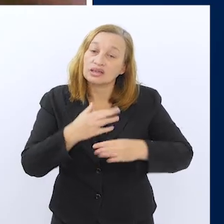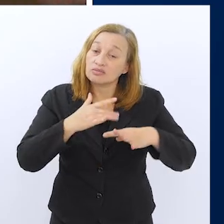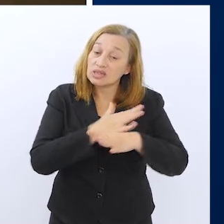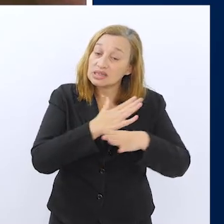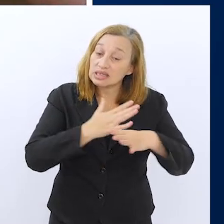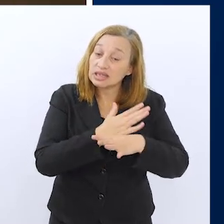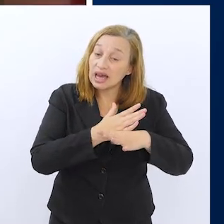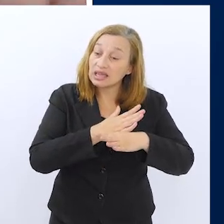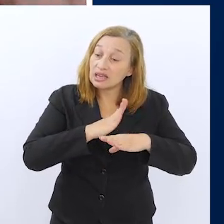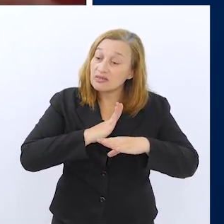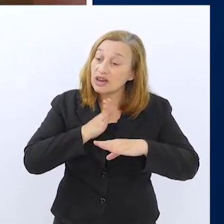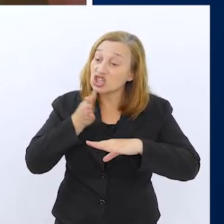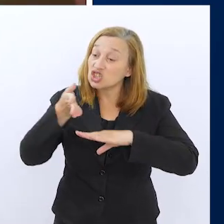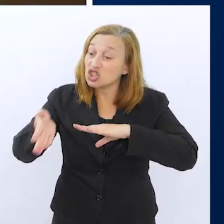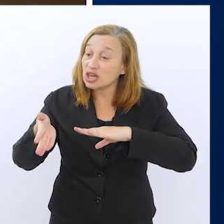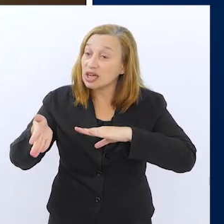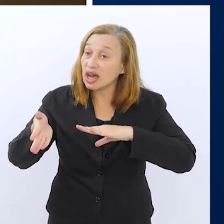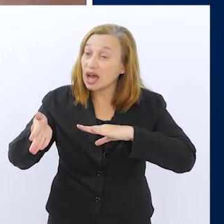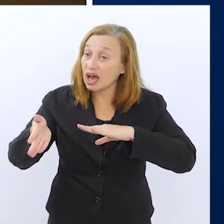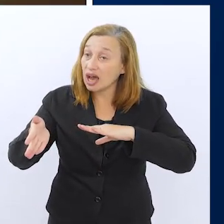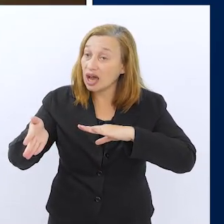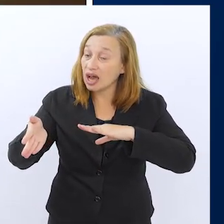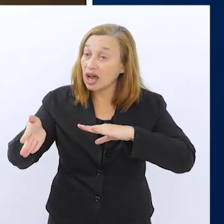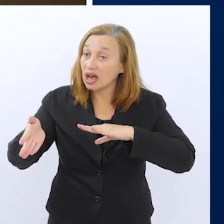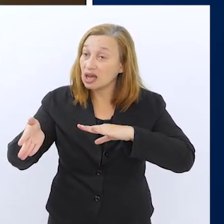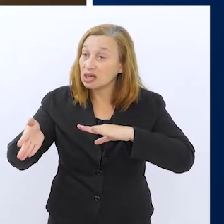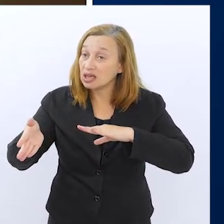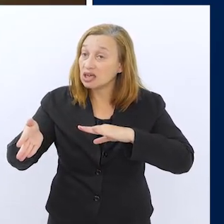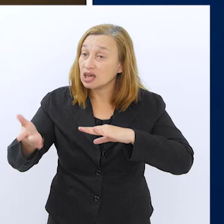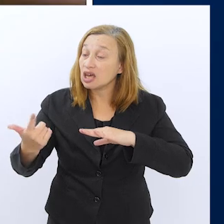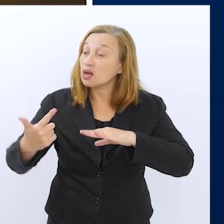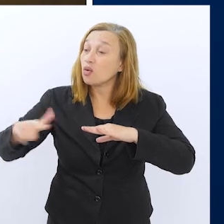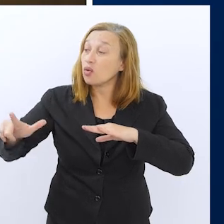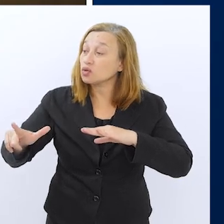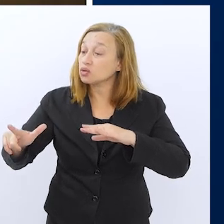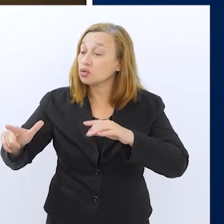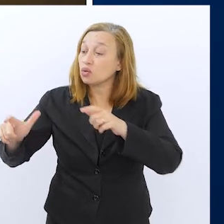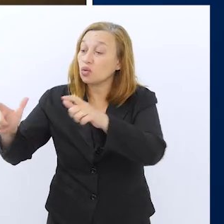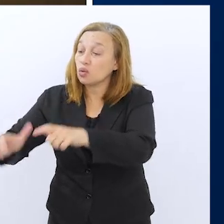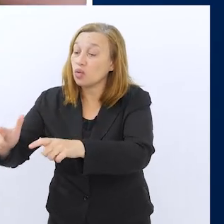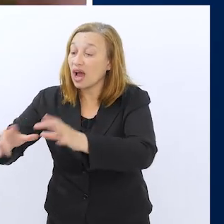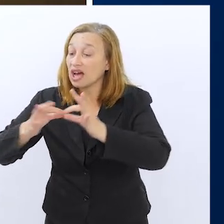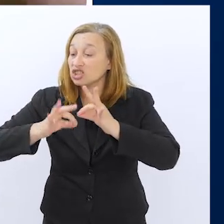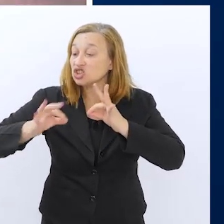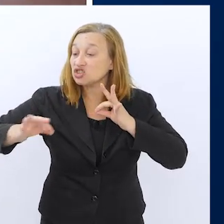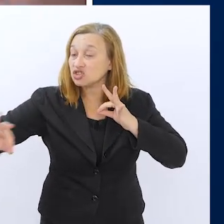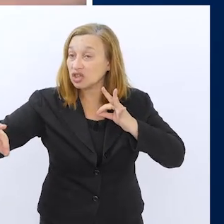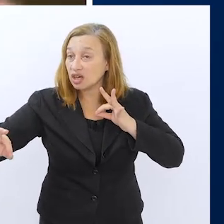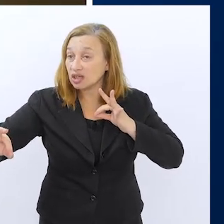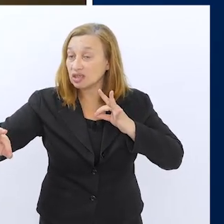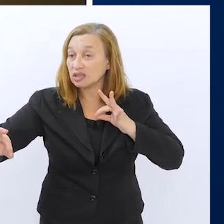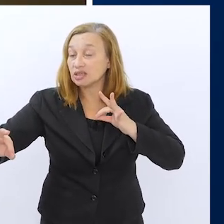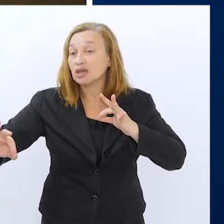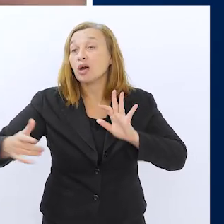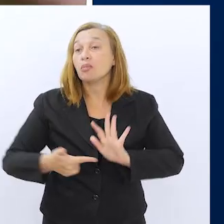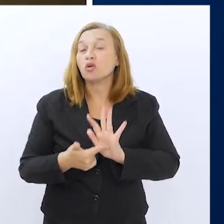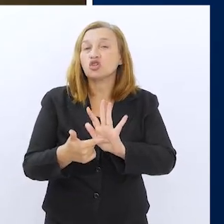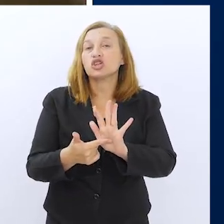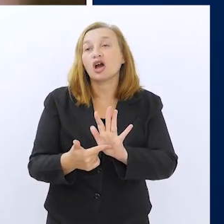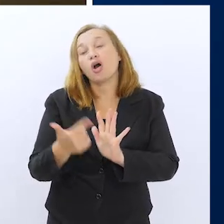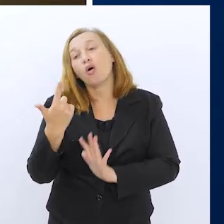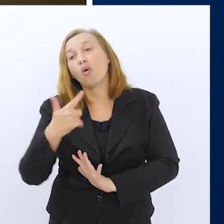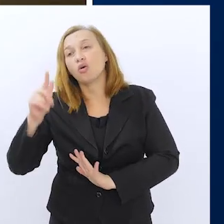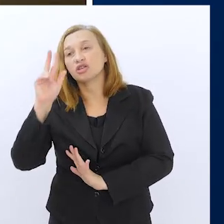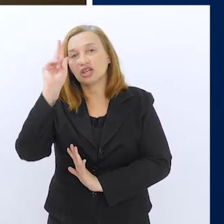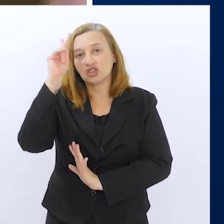lá em outra cidade vai chegar até né, não sendo pela rede de banco, mas só tentando ilustrar aqui